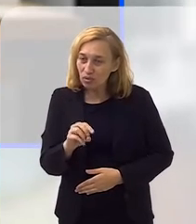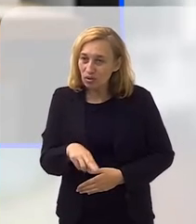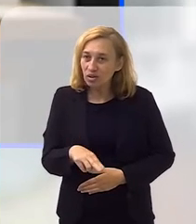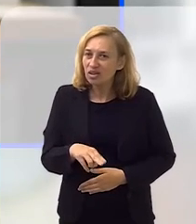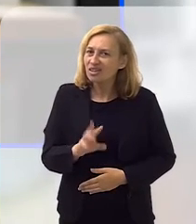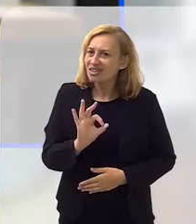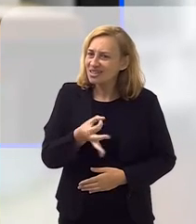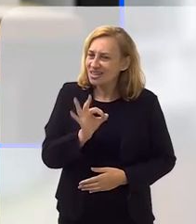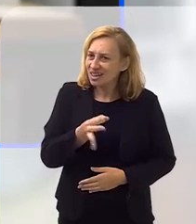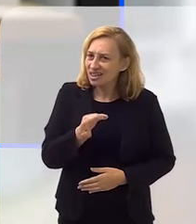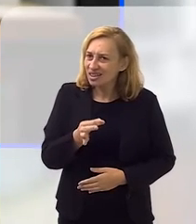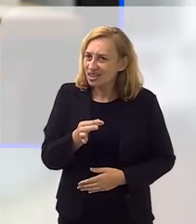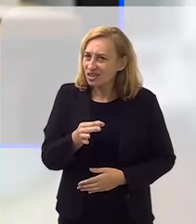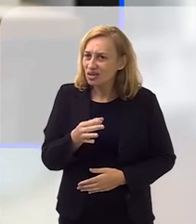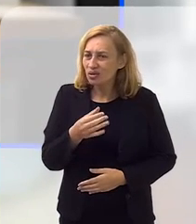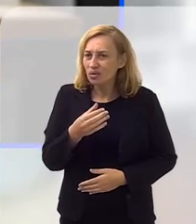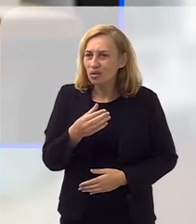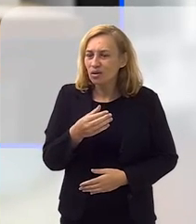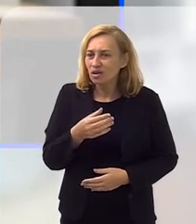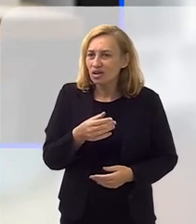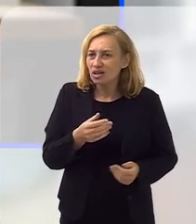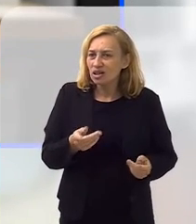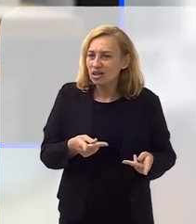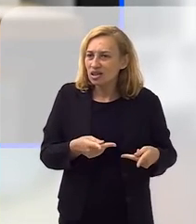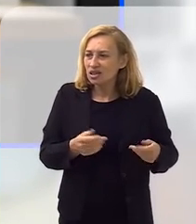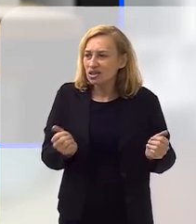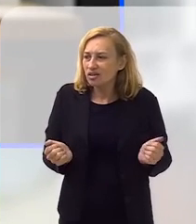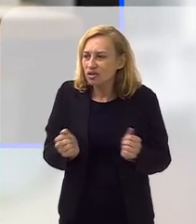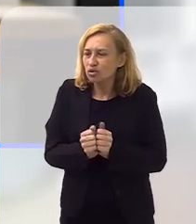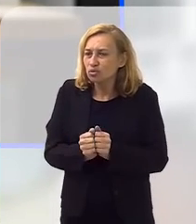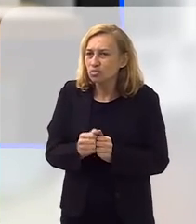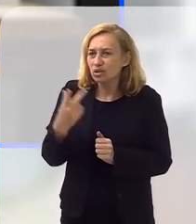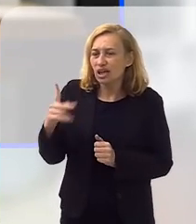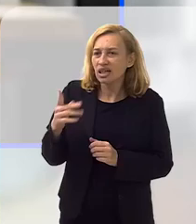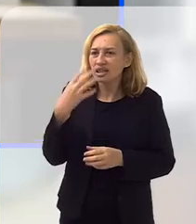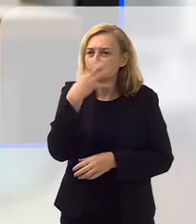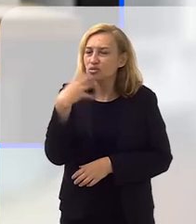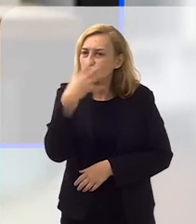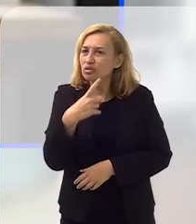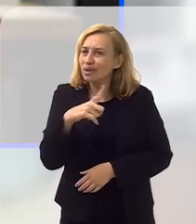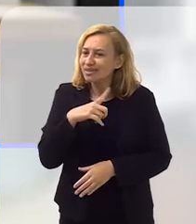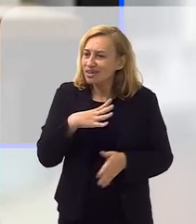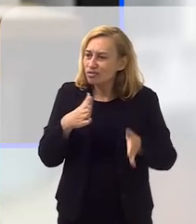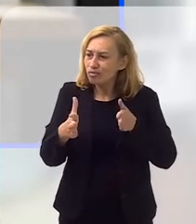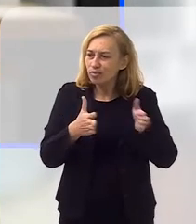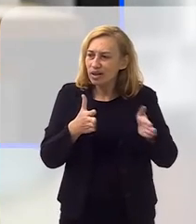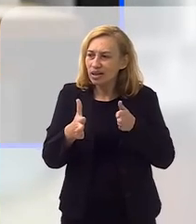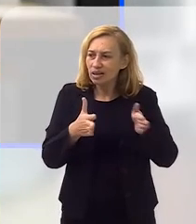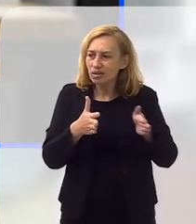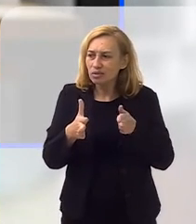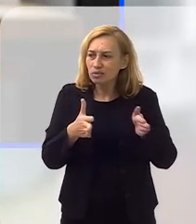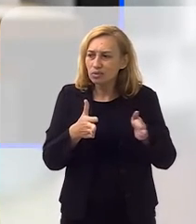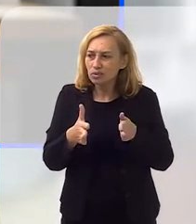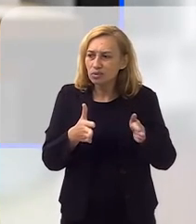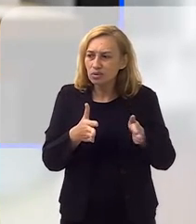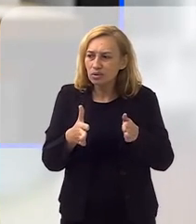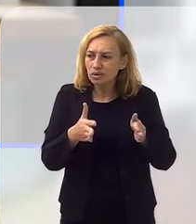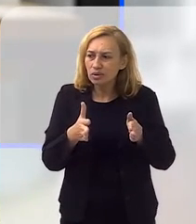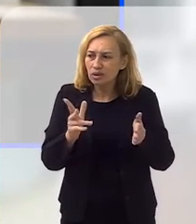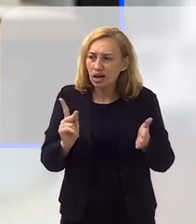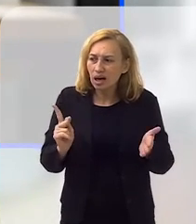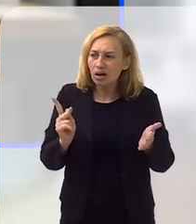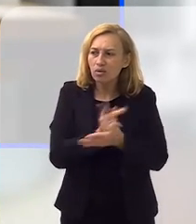com o Delcio Carvalho, que provavelmente foi o parceiro mais frequente dela nas composições, mas houve um